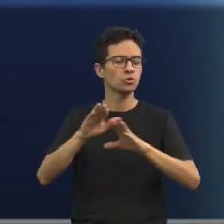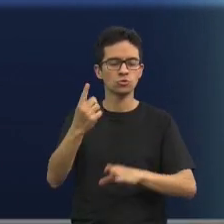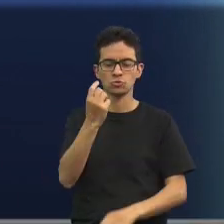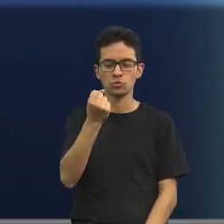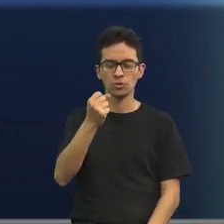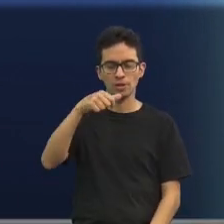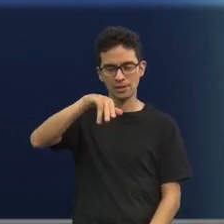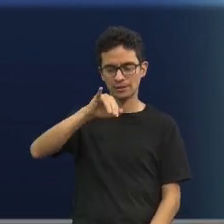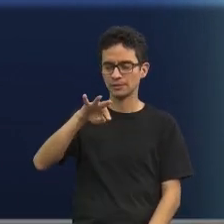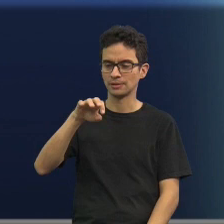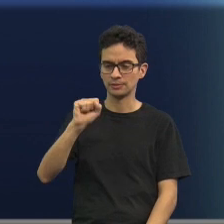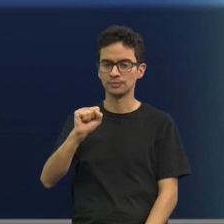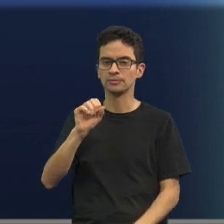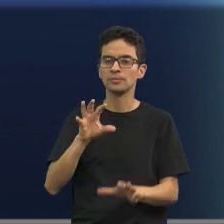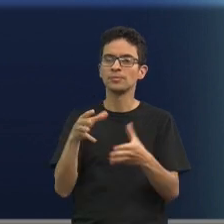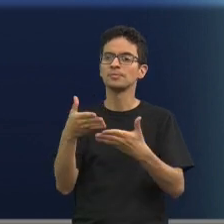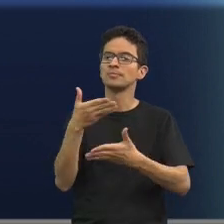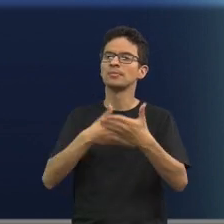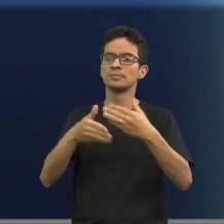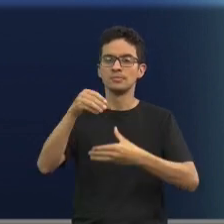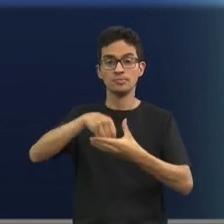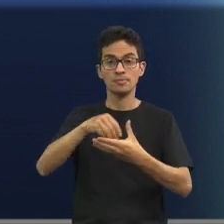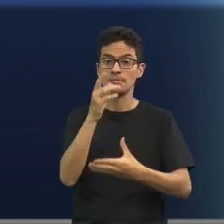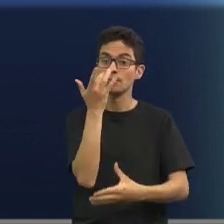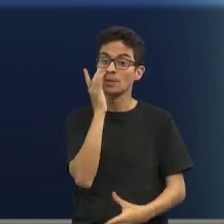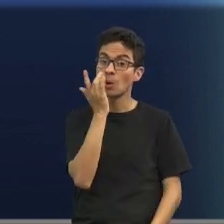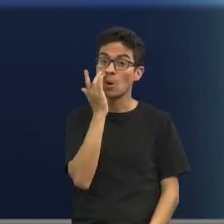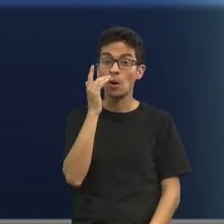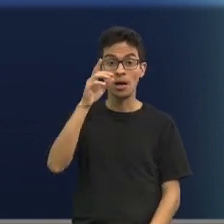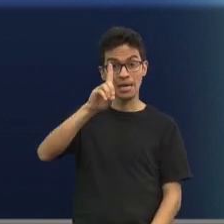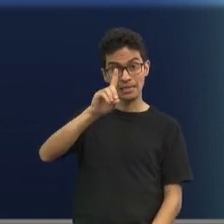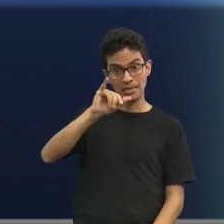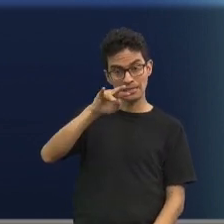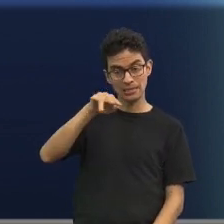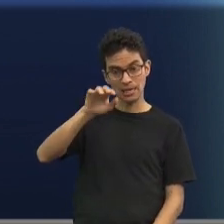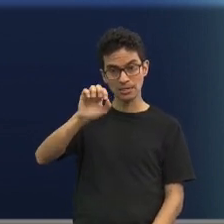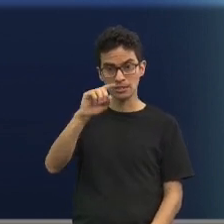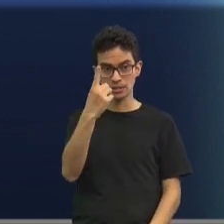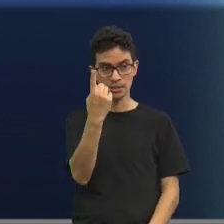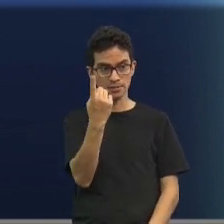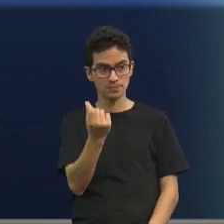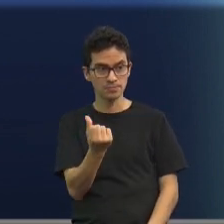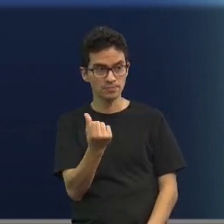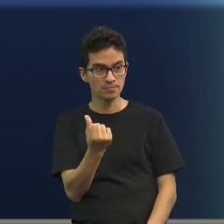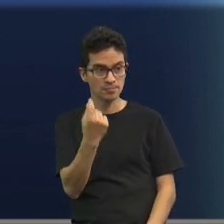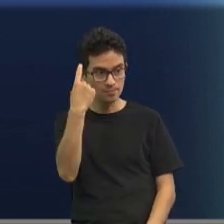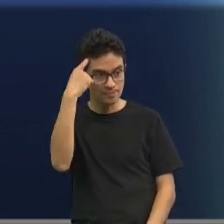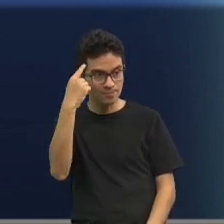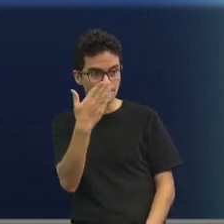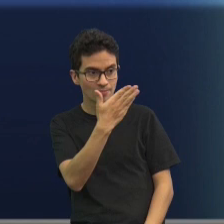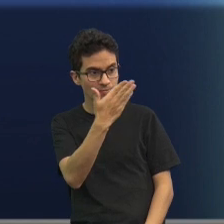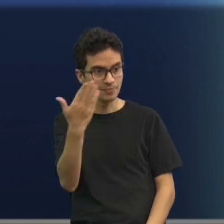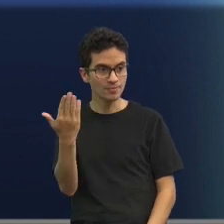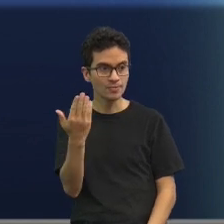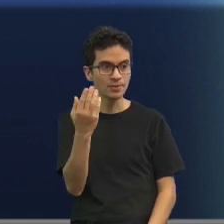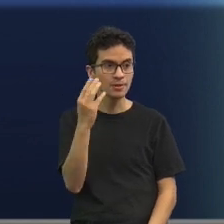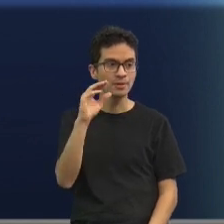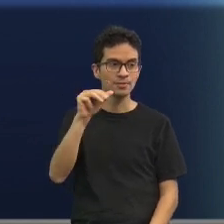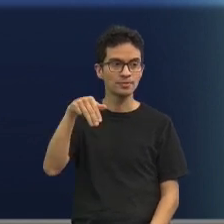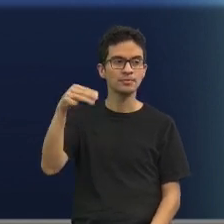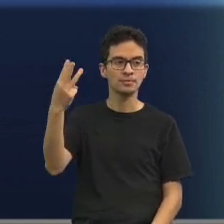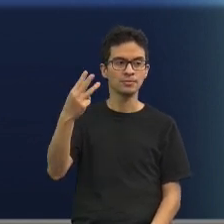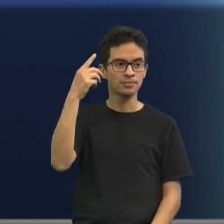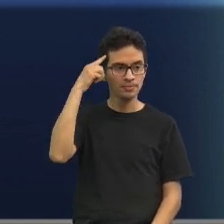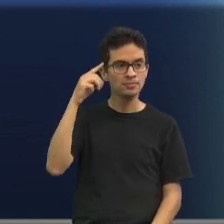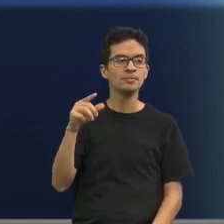quilates cuja composição é de ouro com densidade 16 e um grama por centímetros cúbicos e uma liga metálica com